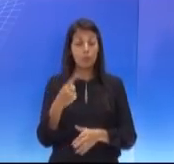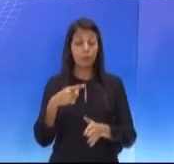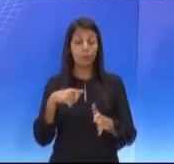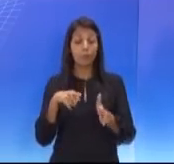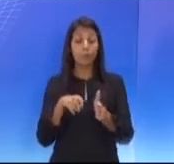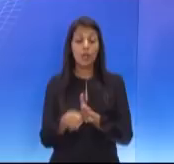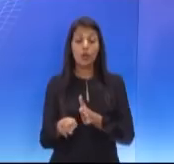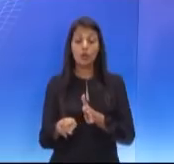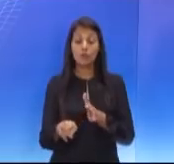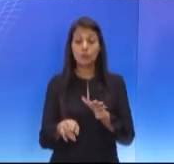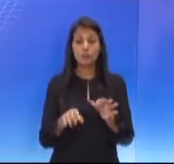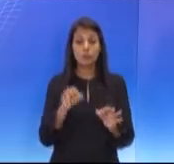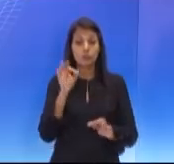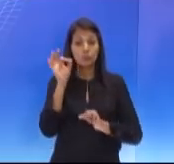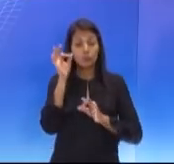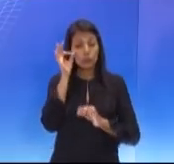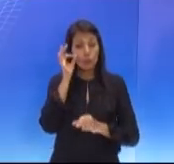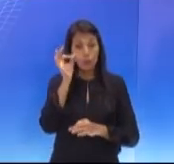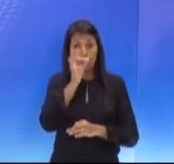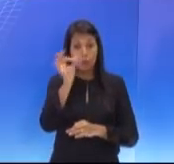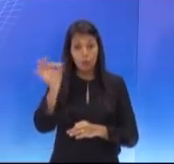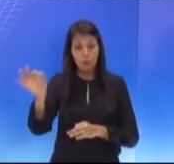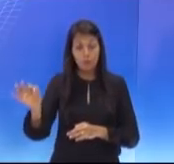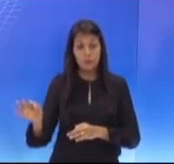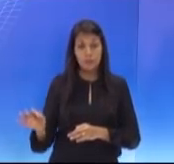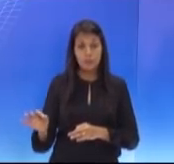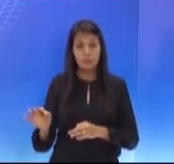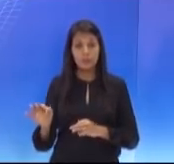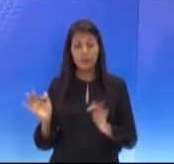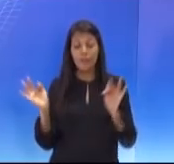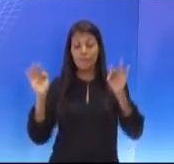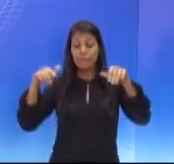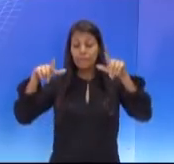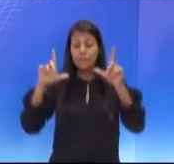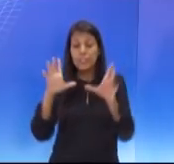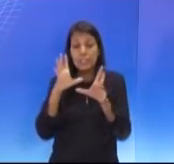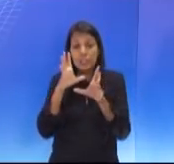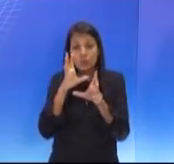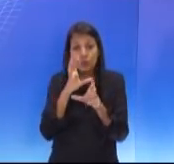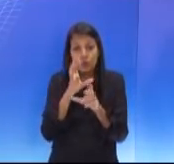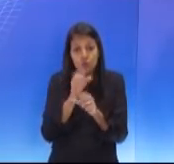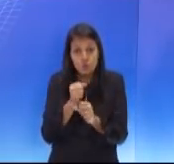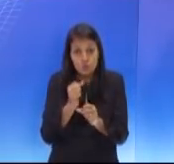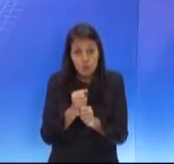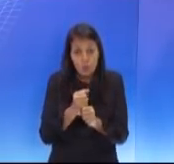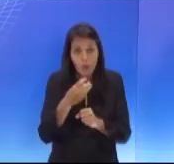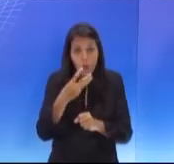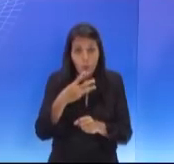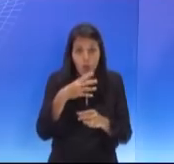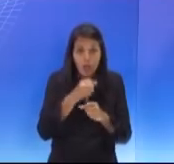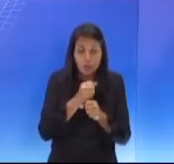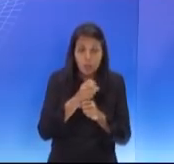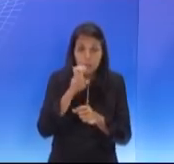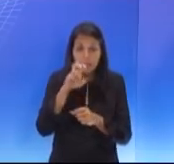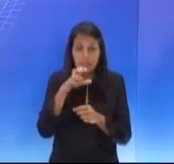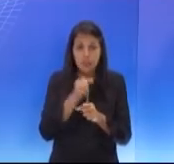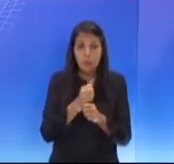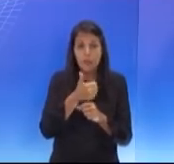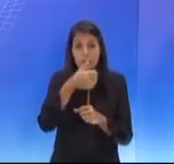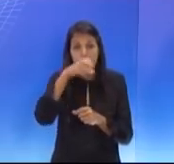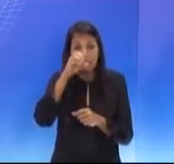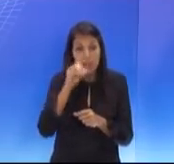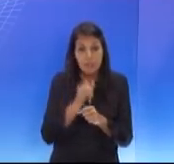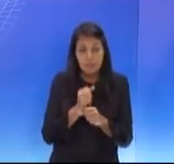gente observar que vai tudo terminar em uma soma. 4 mais 5 mais 10 mais 10 mais 5 mais 4.